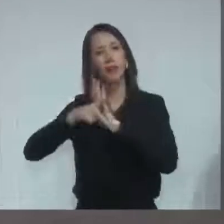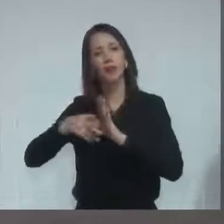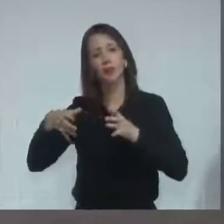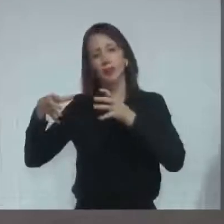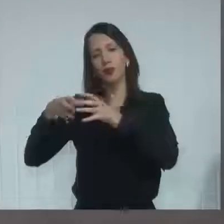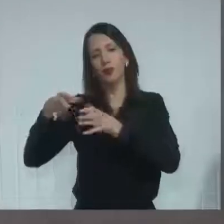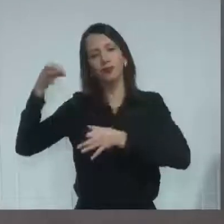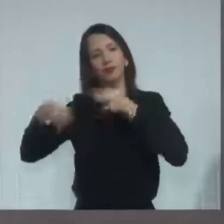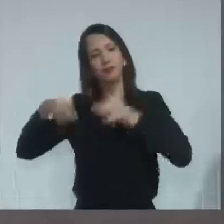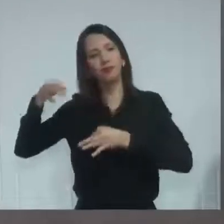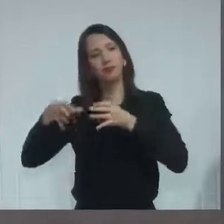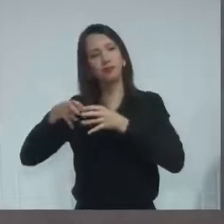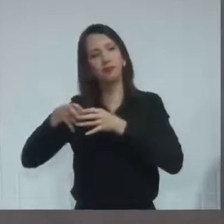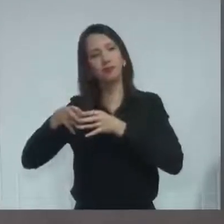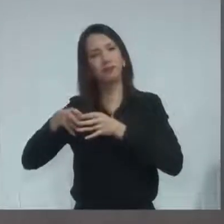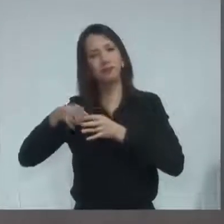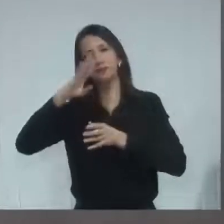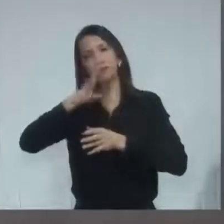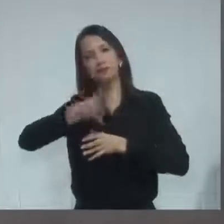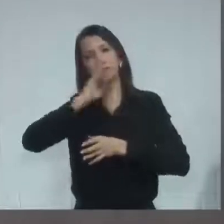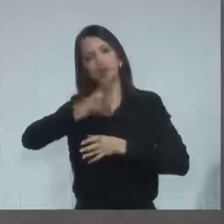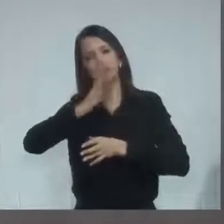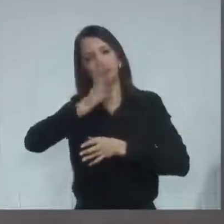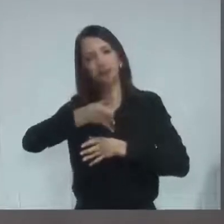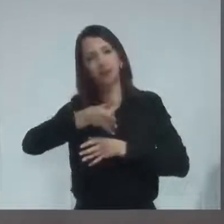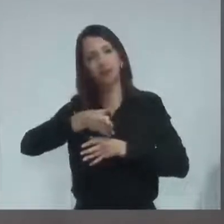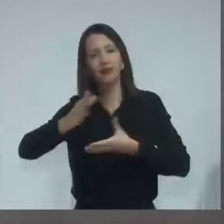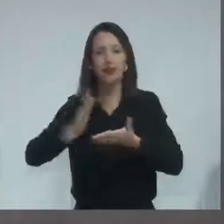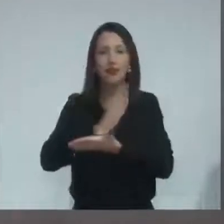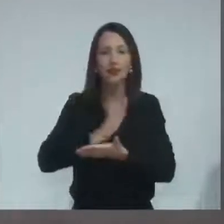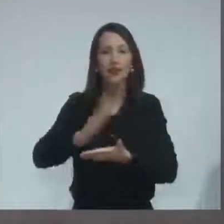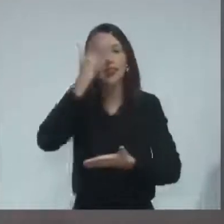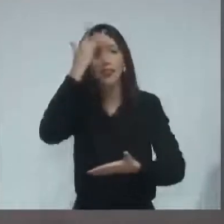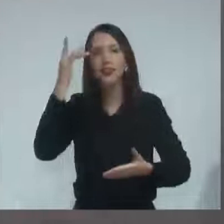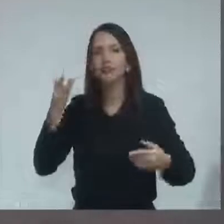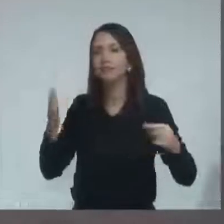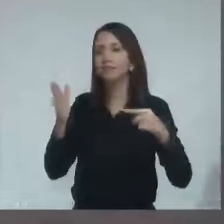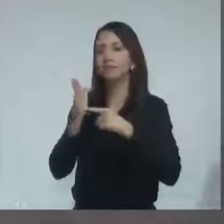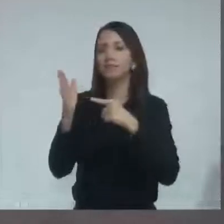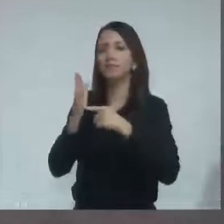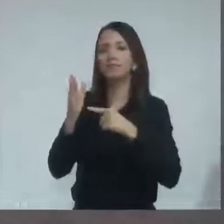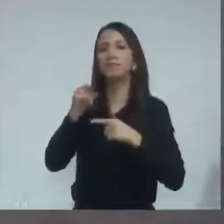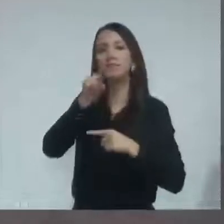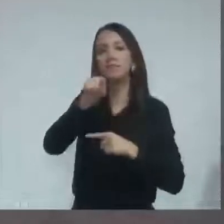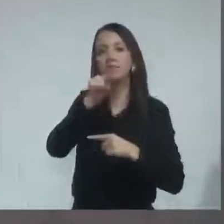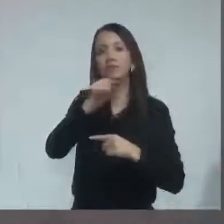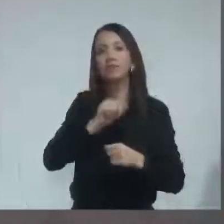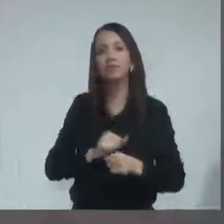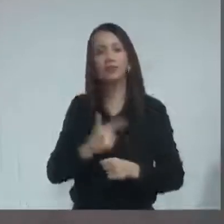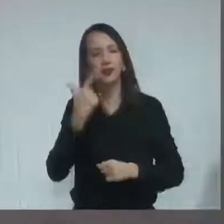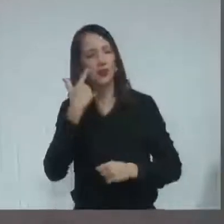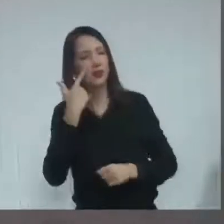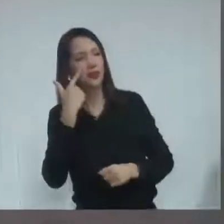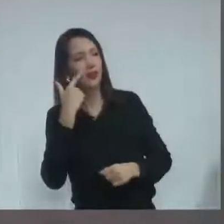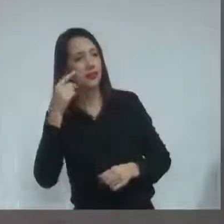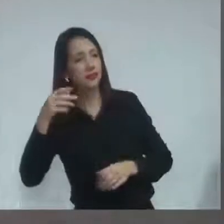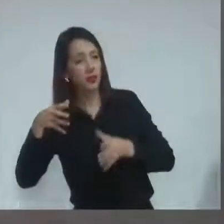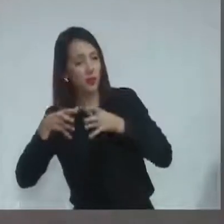quem exerce o papel de acusação, né? Algum cidadão faz uma denúncia. O promotor avalia aquela